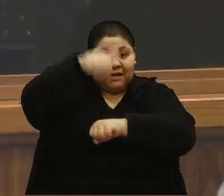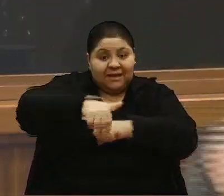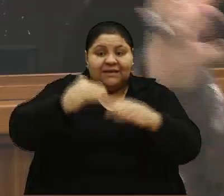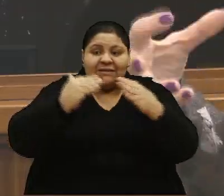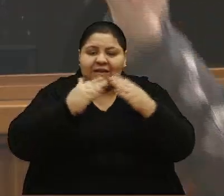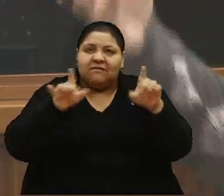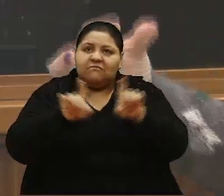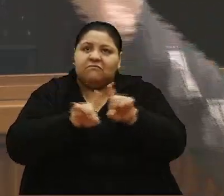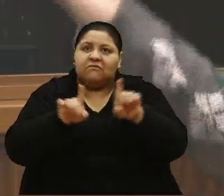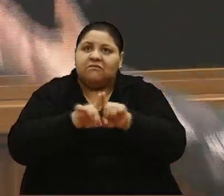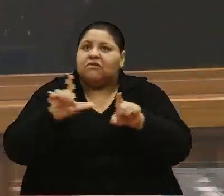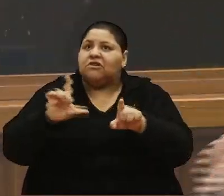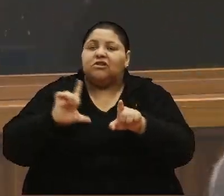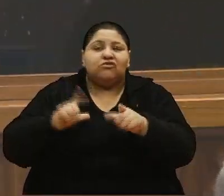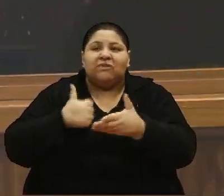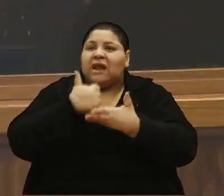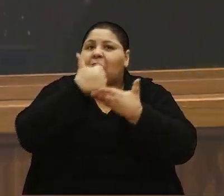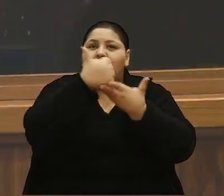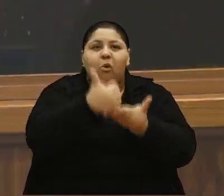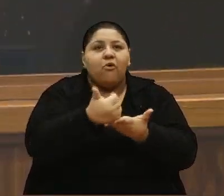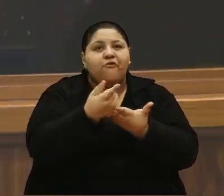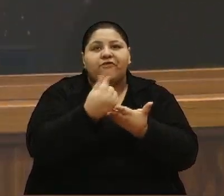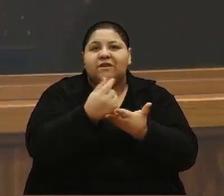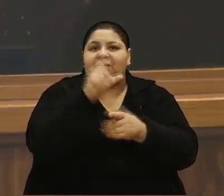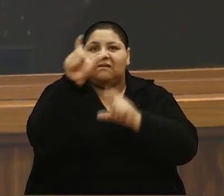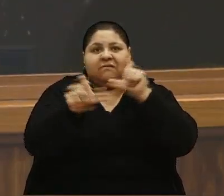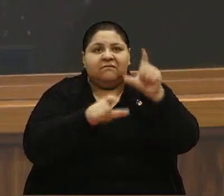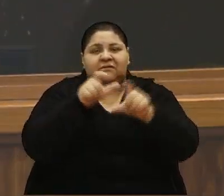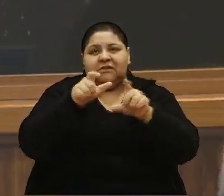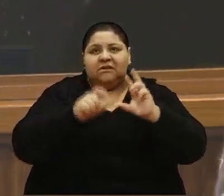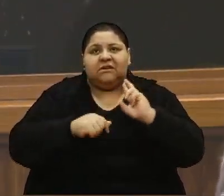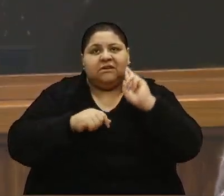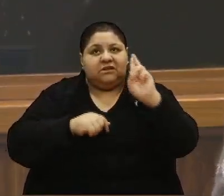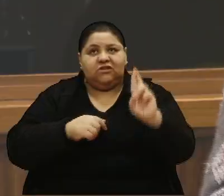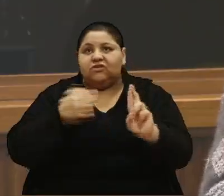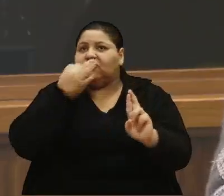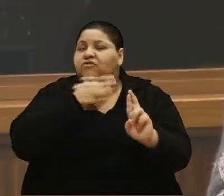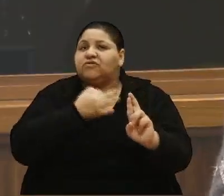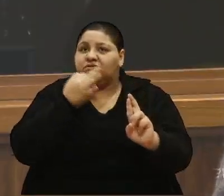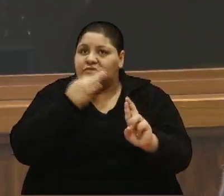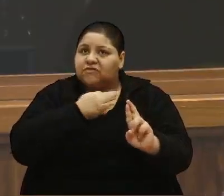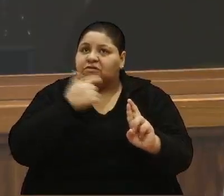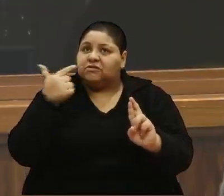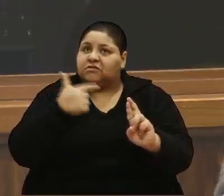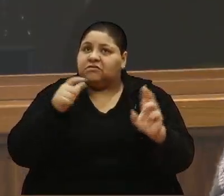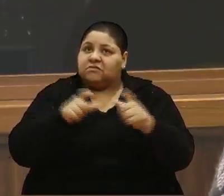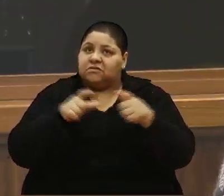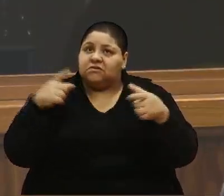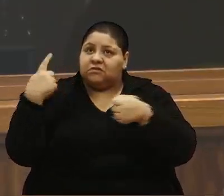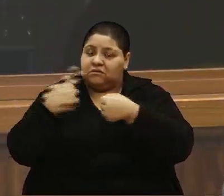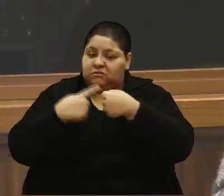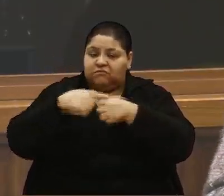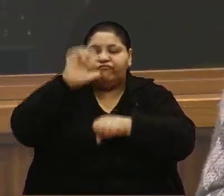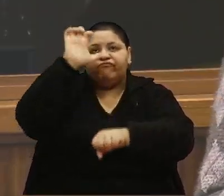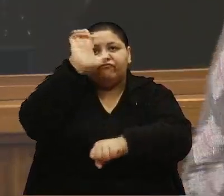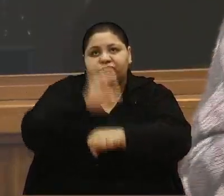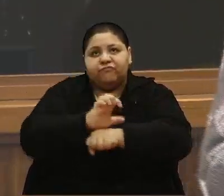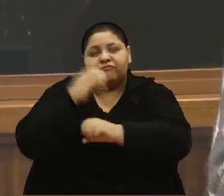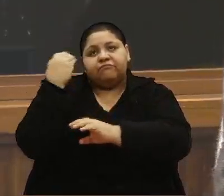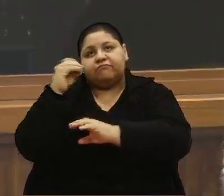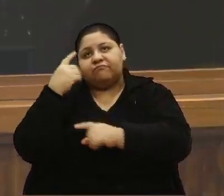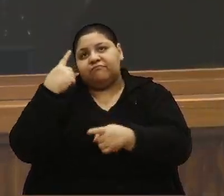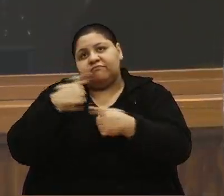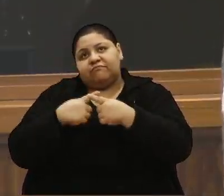casa, e não terá subsídio para as pessoas irem representar Caxias do Sul, a segunda maior cidade em Porto Alegre,